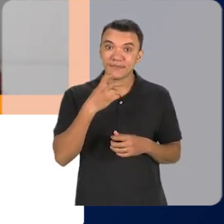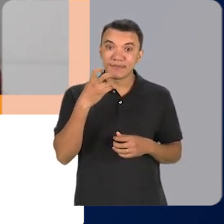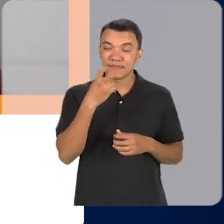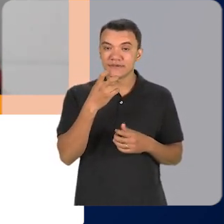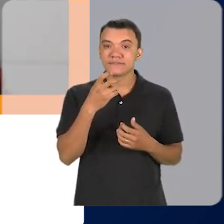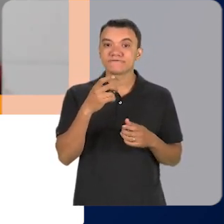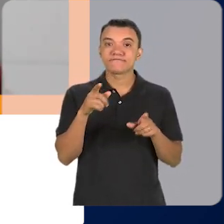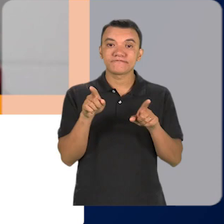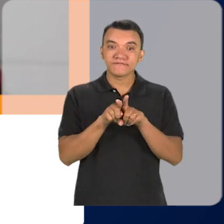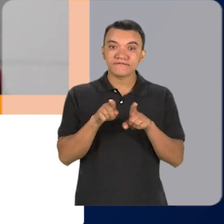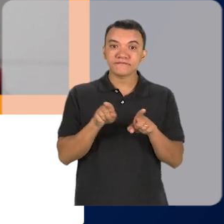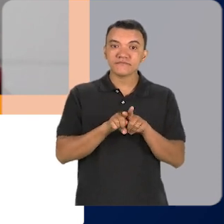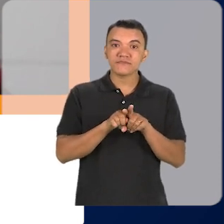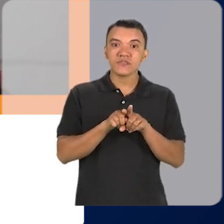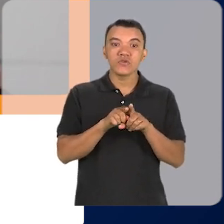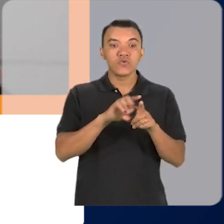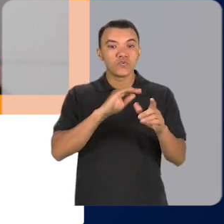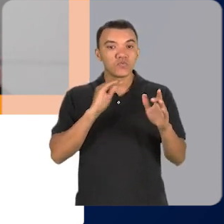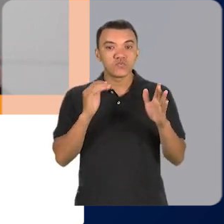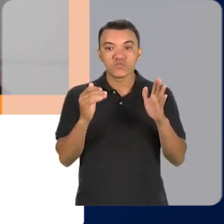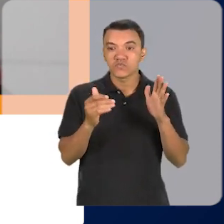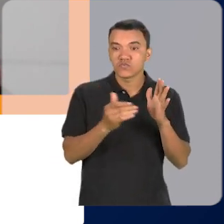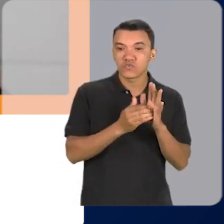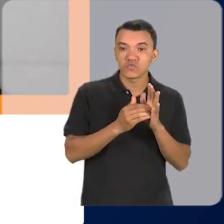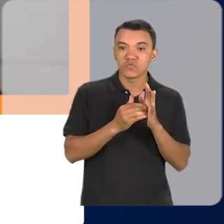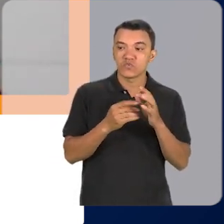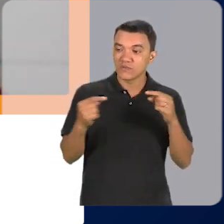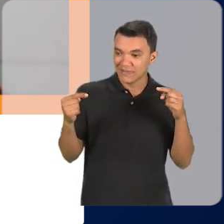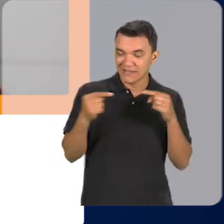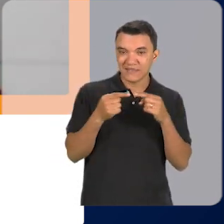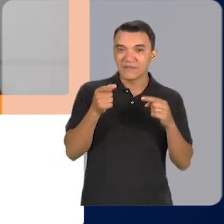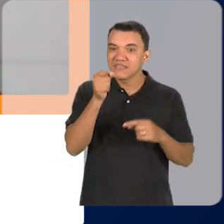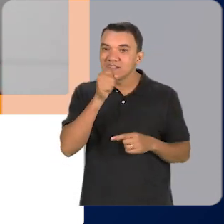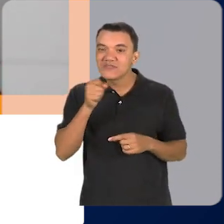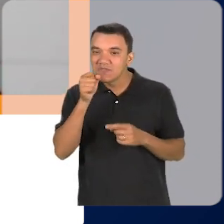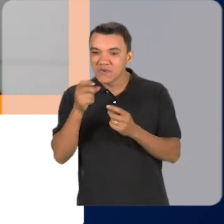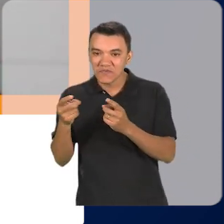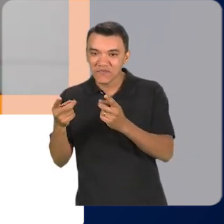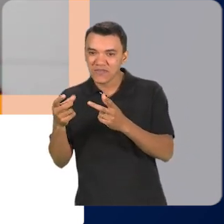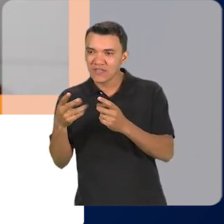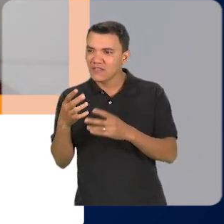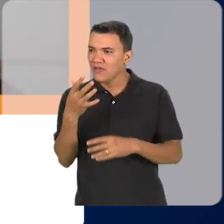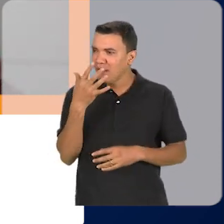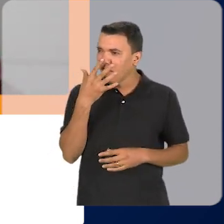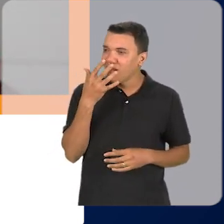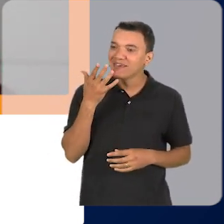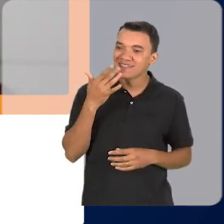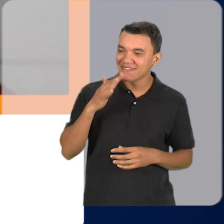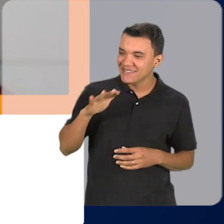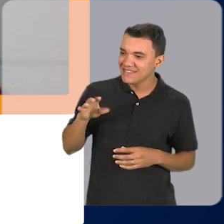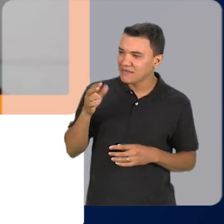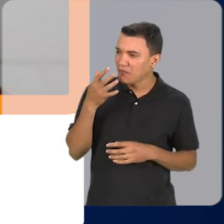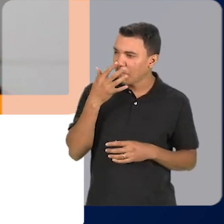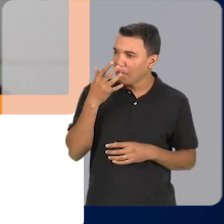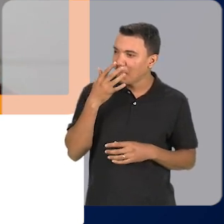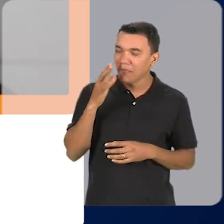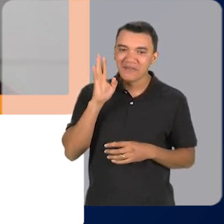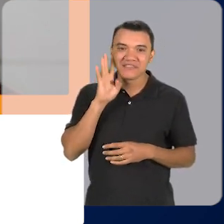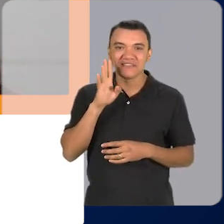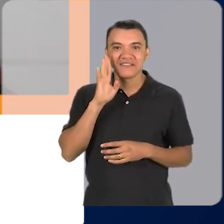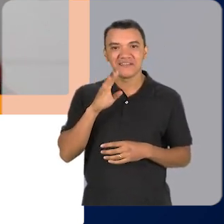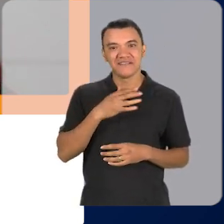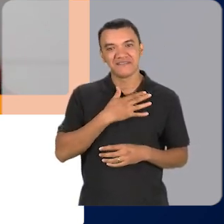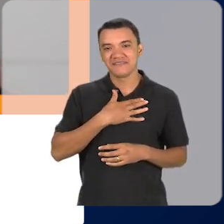torno, tudo que girava em torno da venda do sorvete era encantador aos meus olhos de criança, na época.